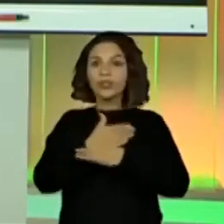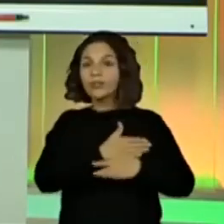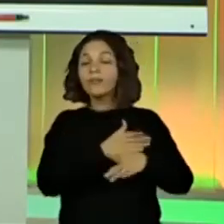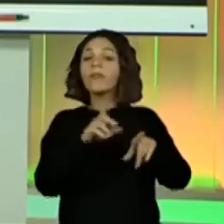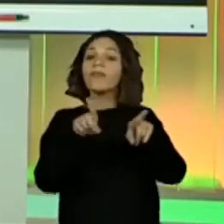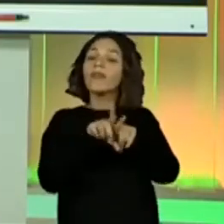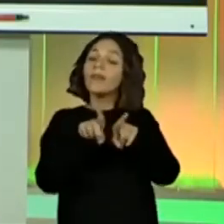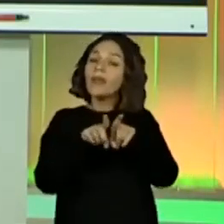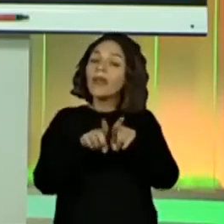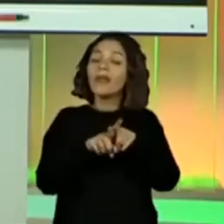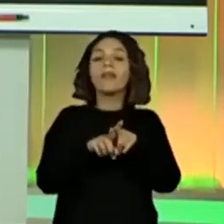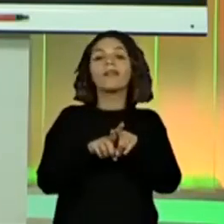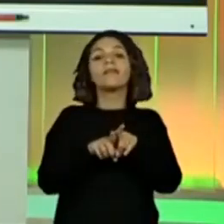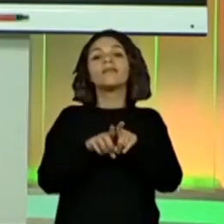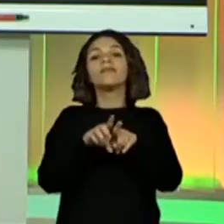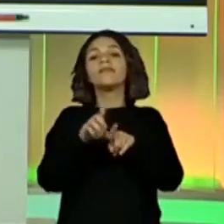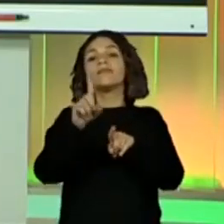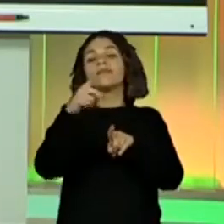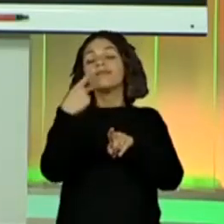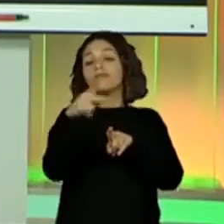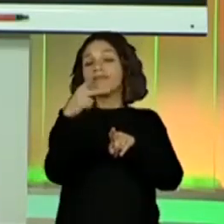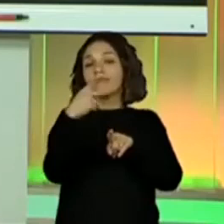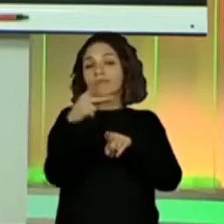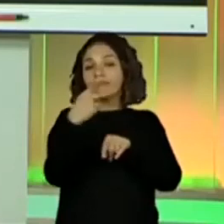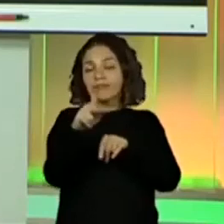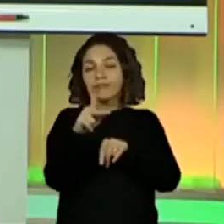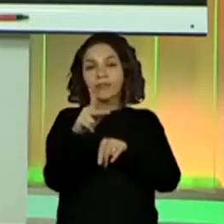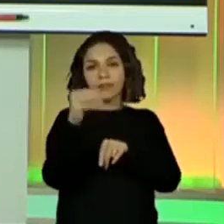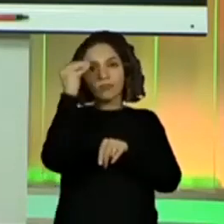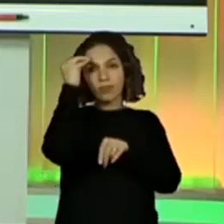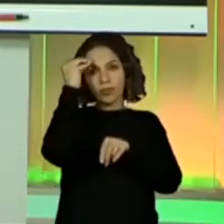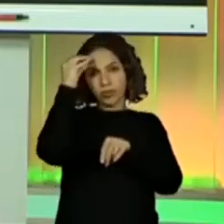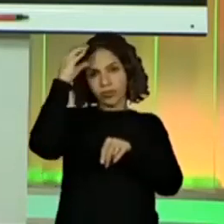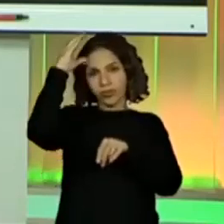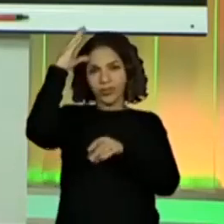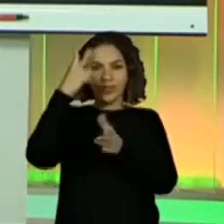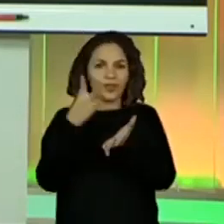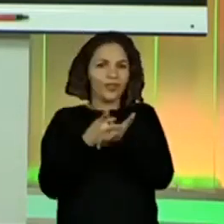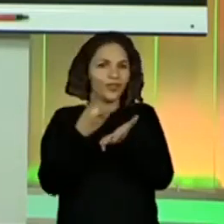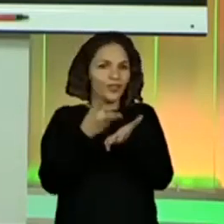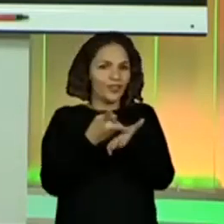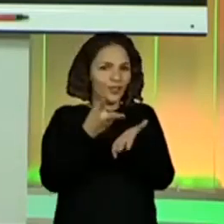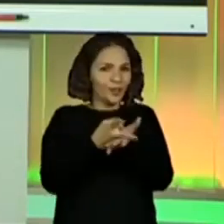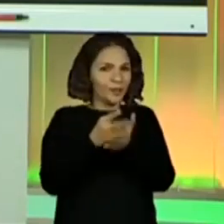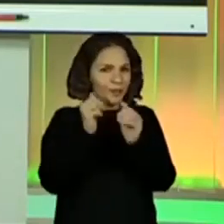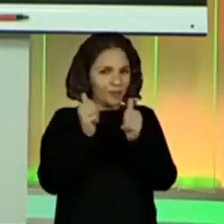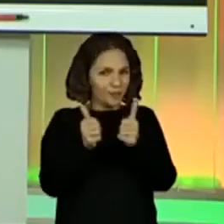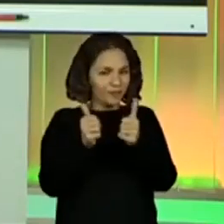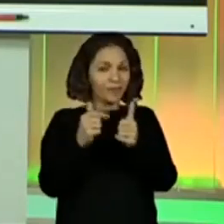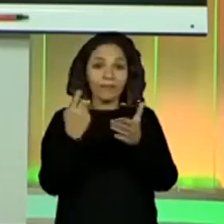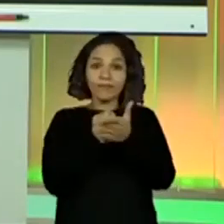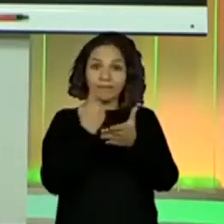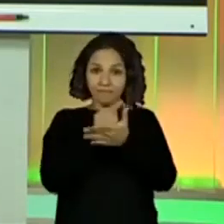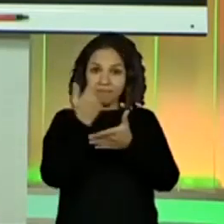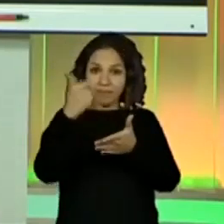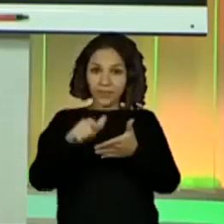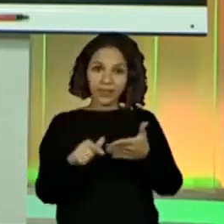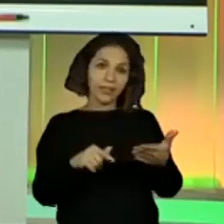continuar no seu conhecimento, tá bom? Mais alguma